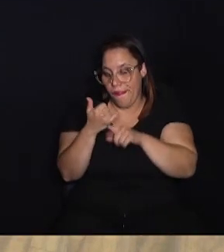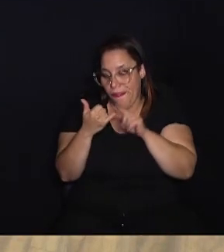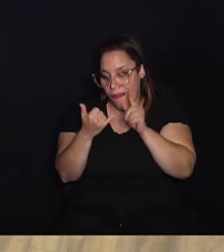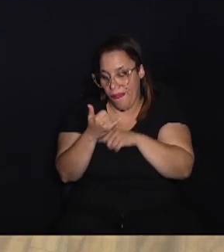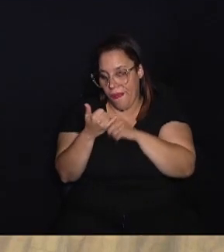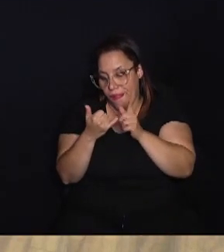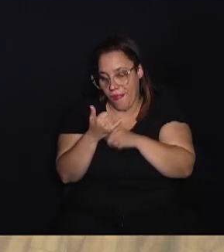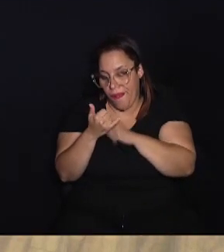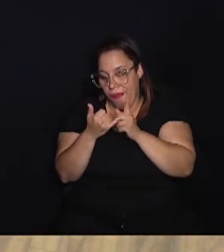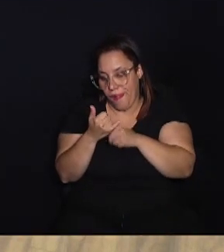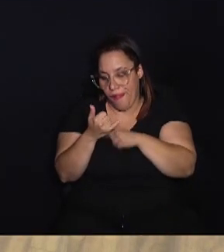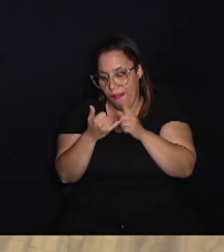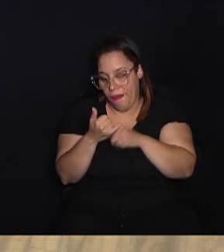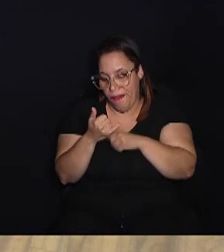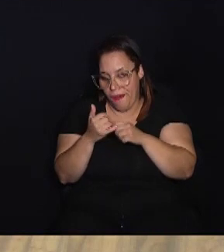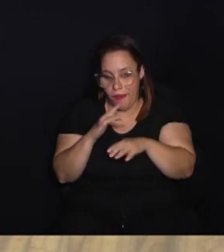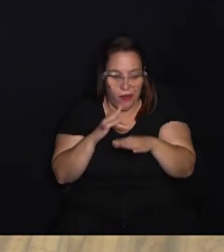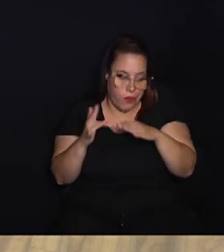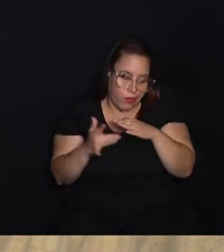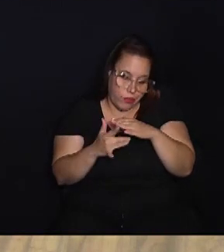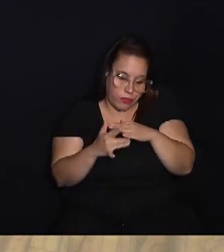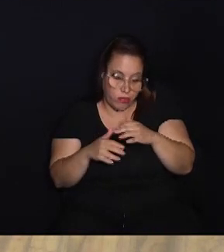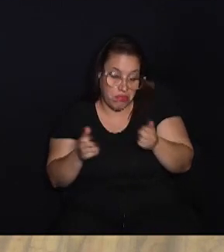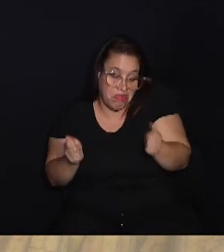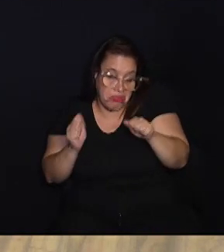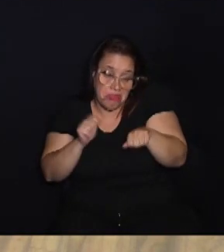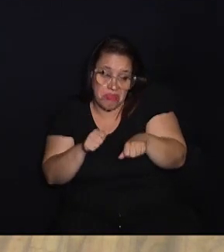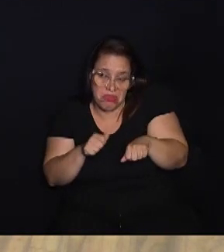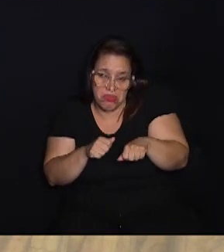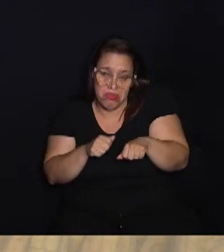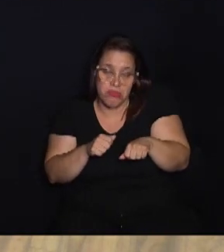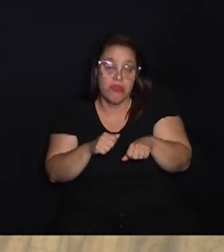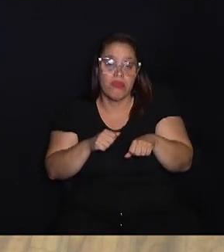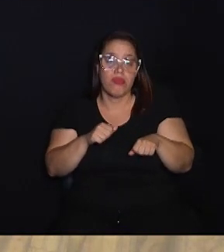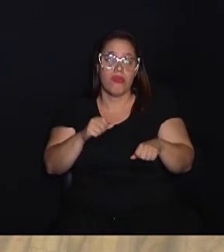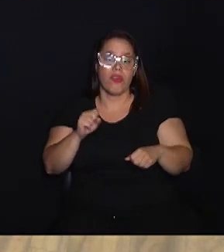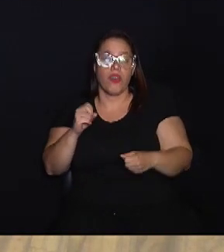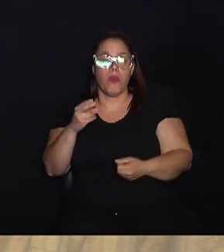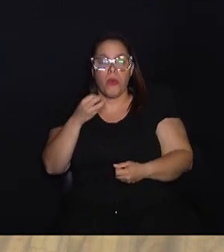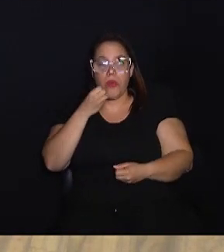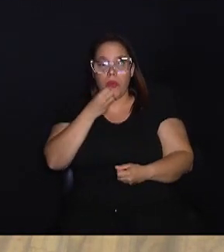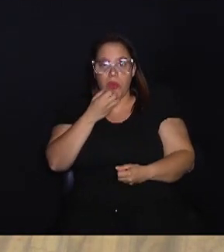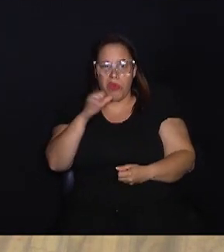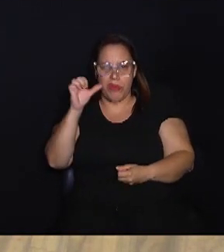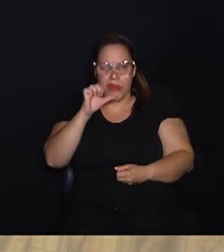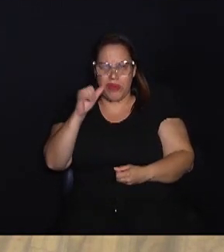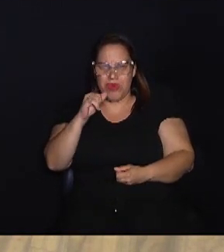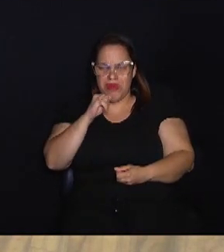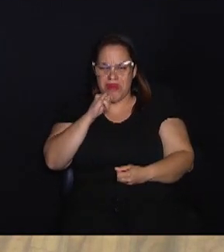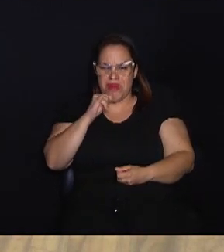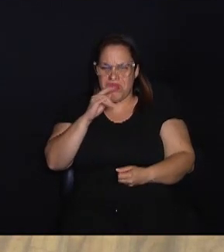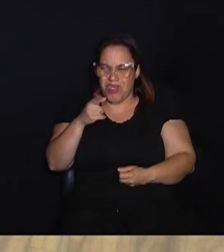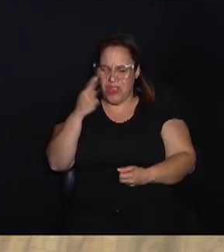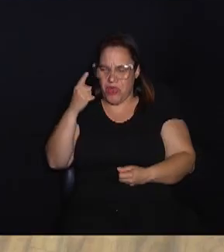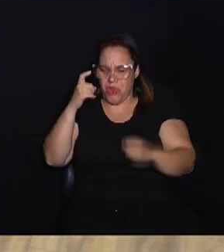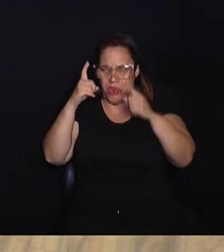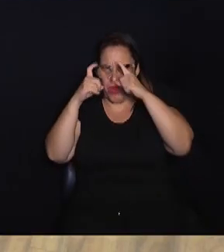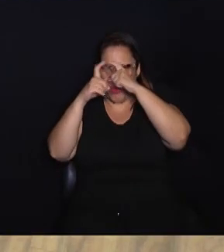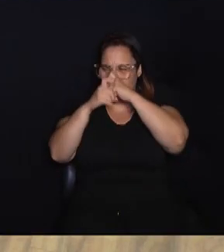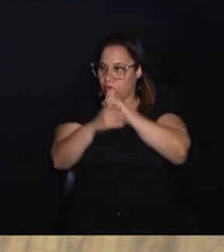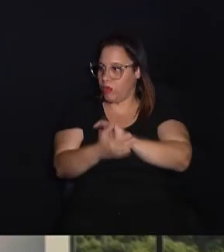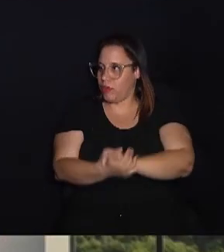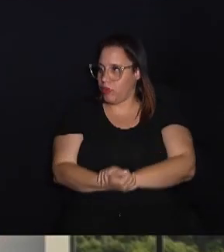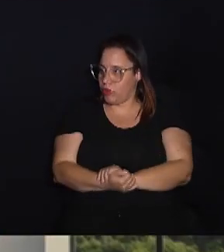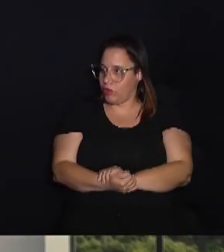sociais, acabam descobrindo um mundo cheio de possibilidades, para o bem ou para o mal. E, por exemplo, outra preocupação,